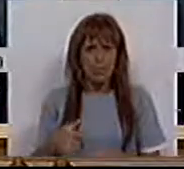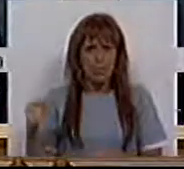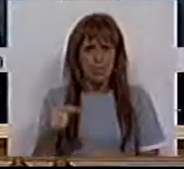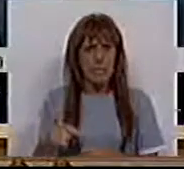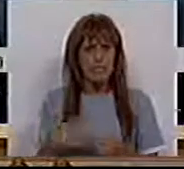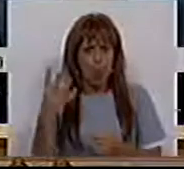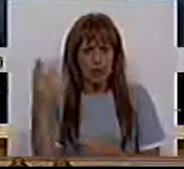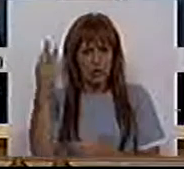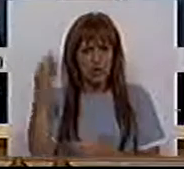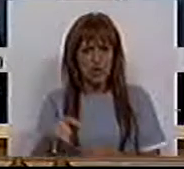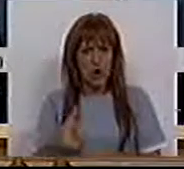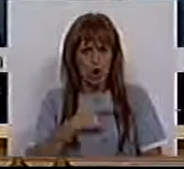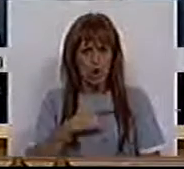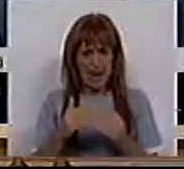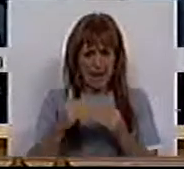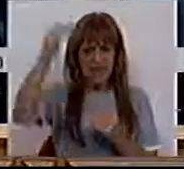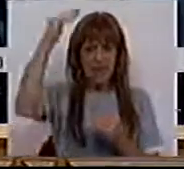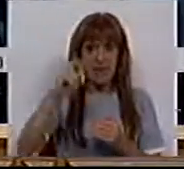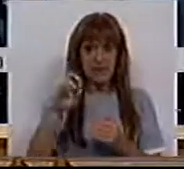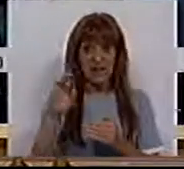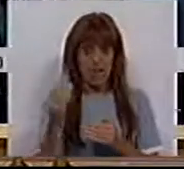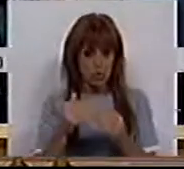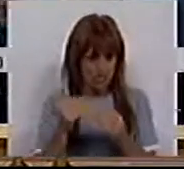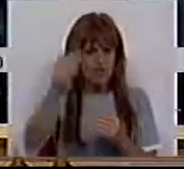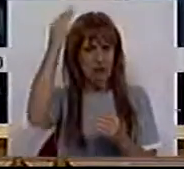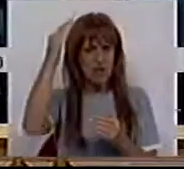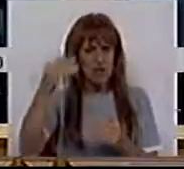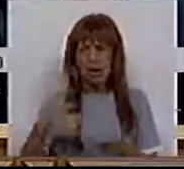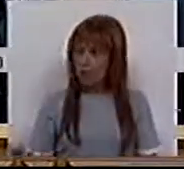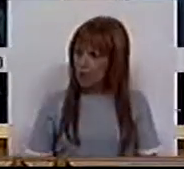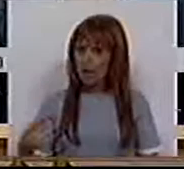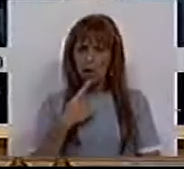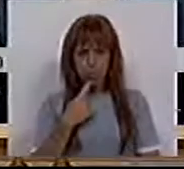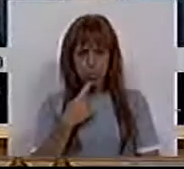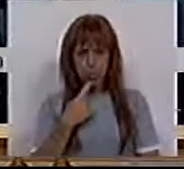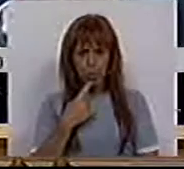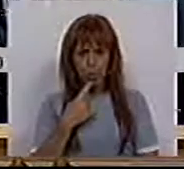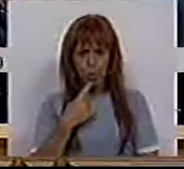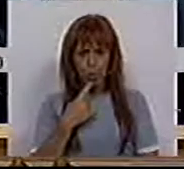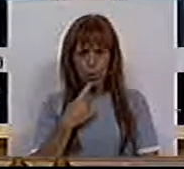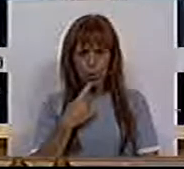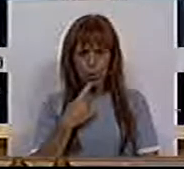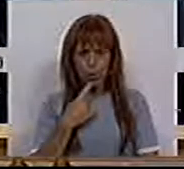menos 4% de turmas acima de 30 alunos, o que é manifestamente uma